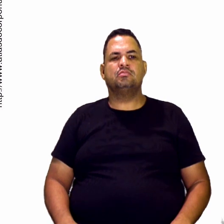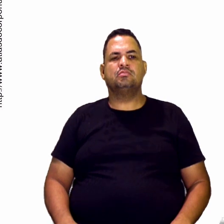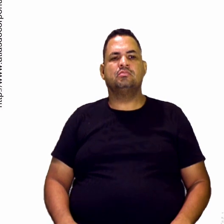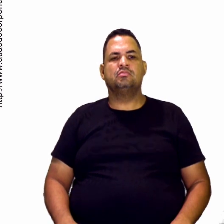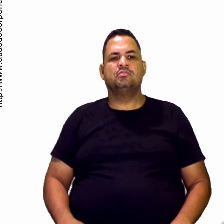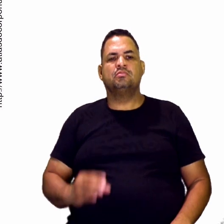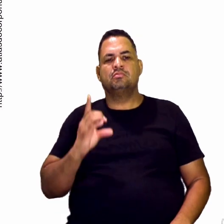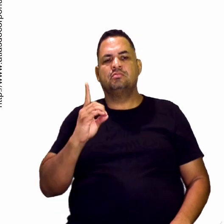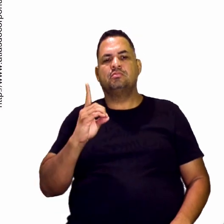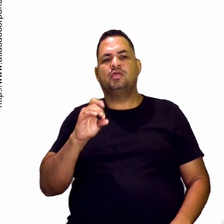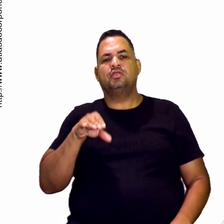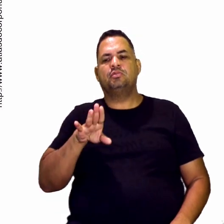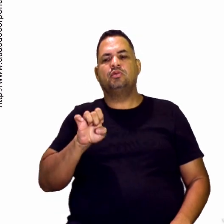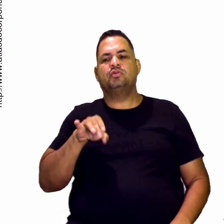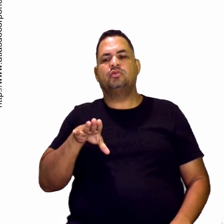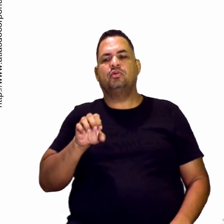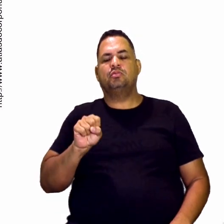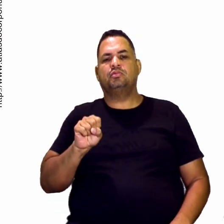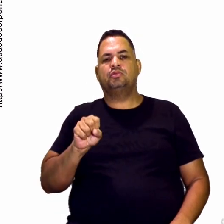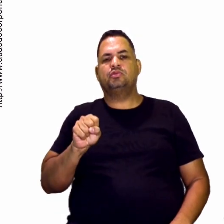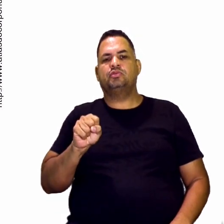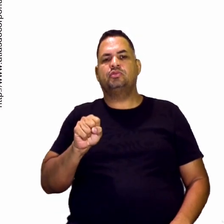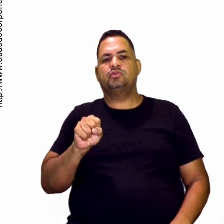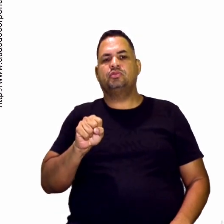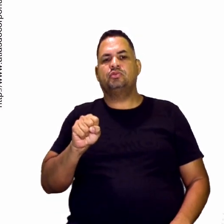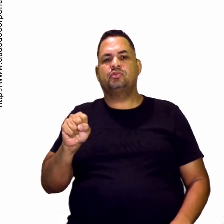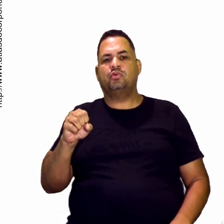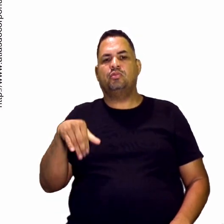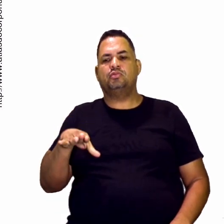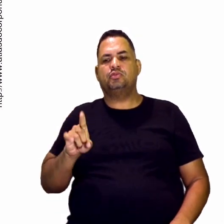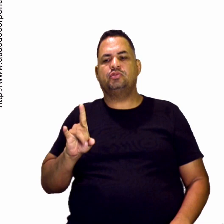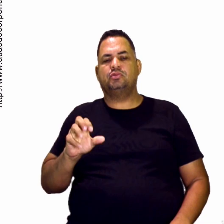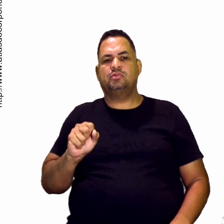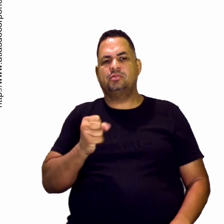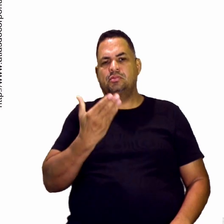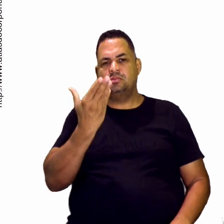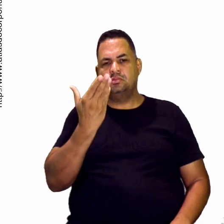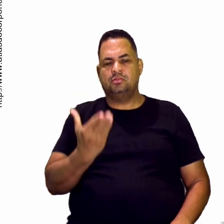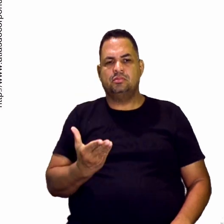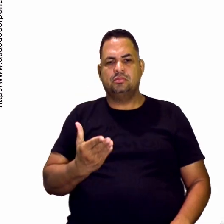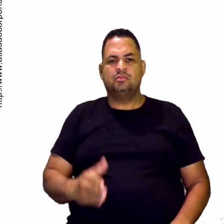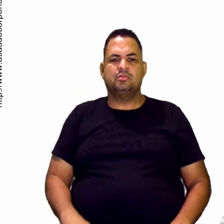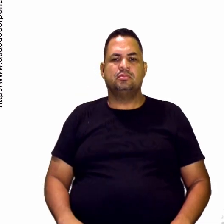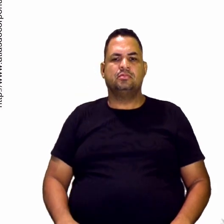E os desmossomos. Desmossomos